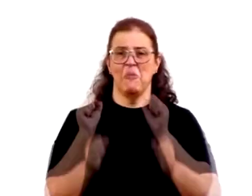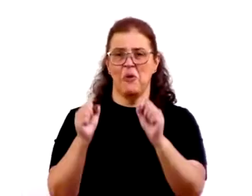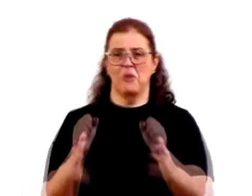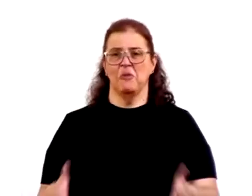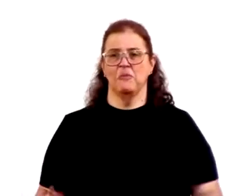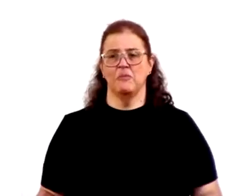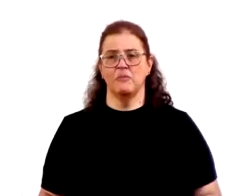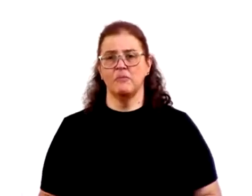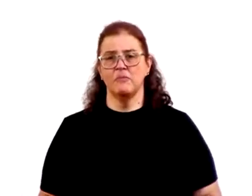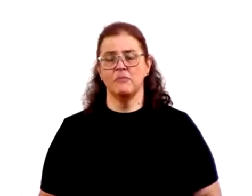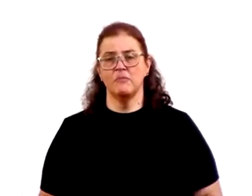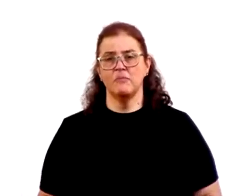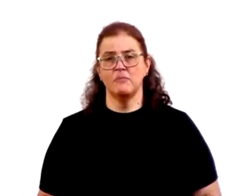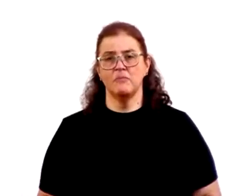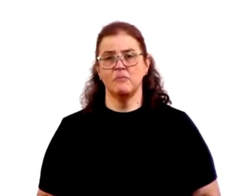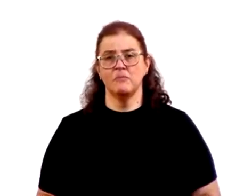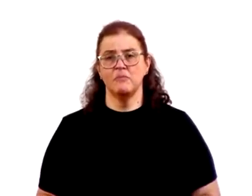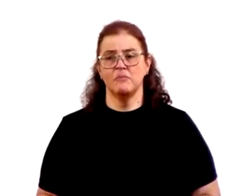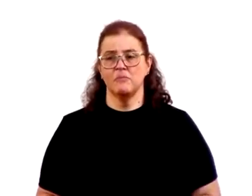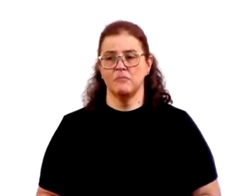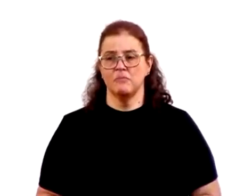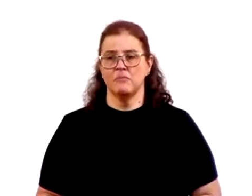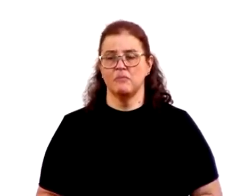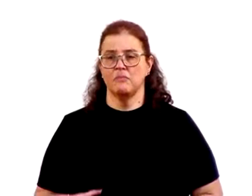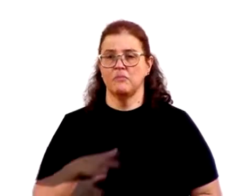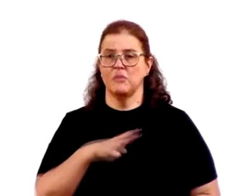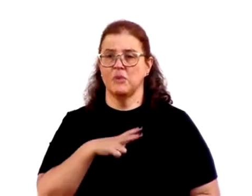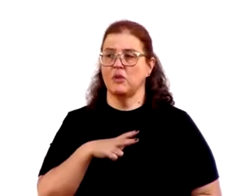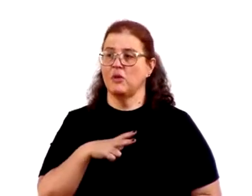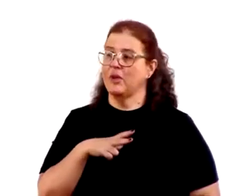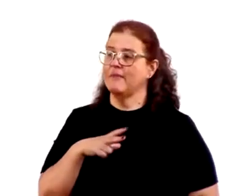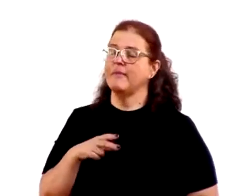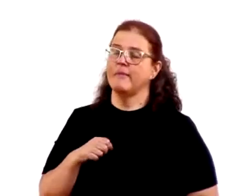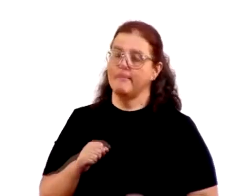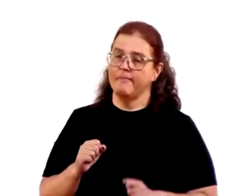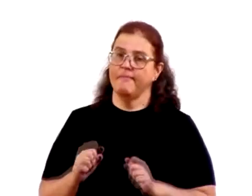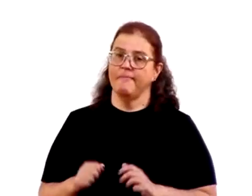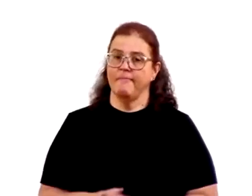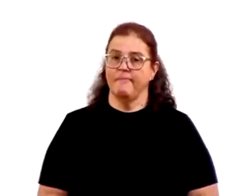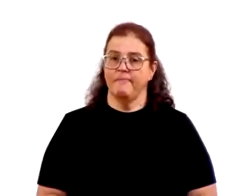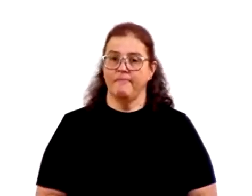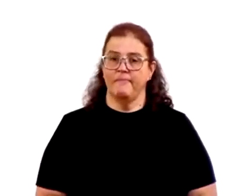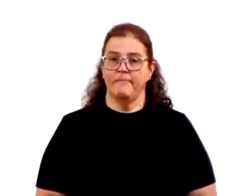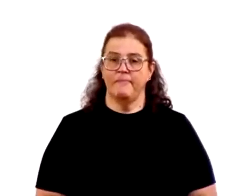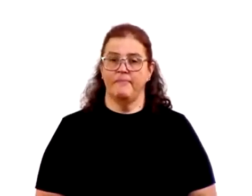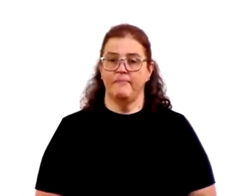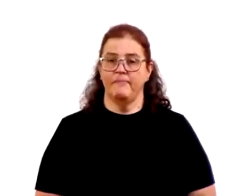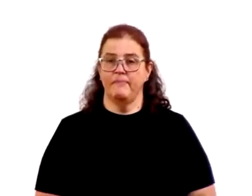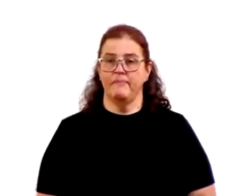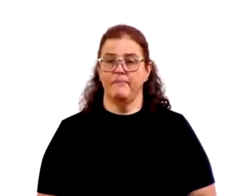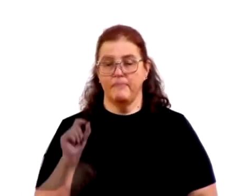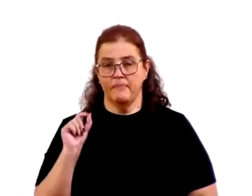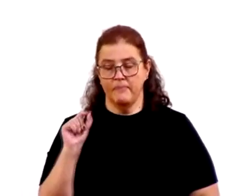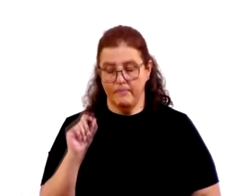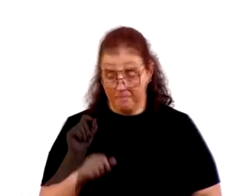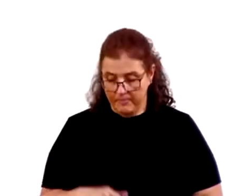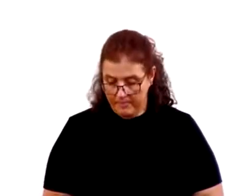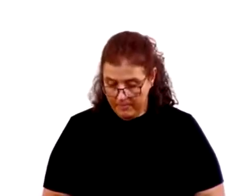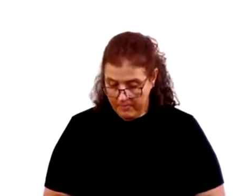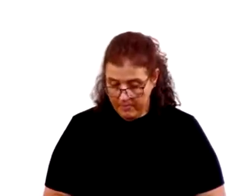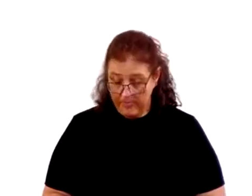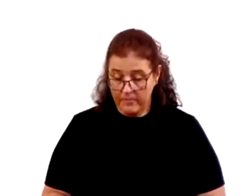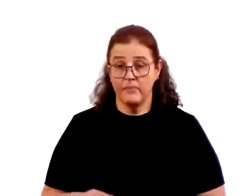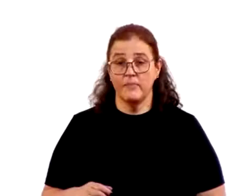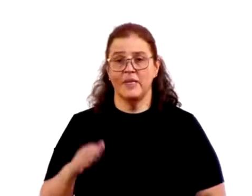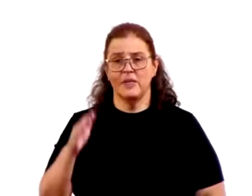Quando alguém já a tem por direito. É porque de vez em quando, olhando para um salmo assim, nós